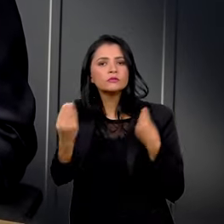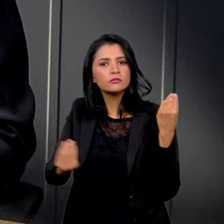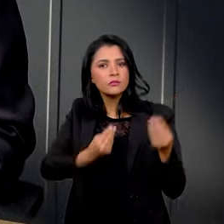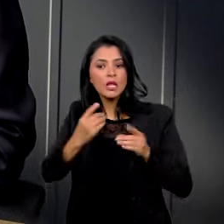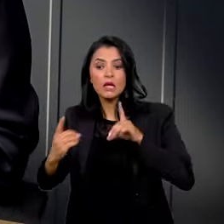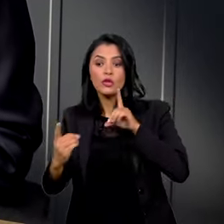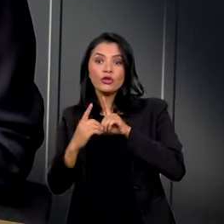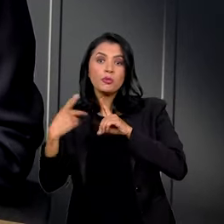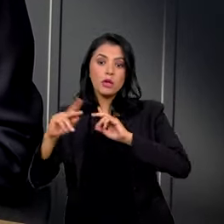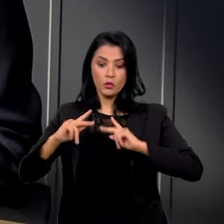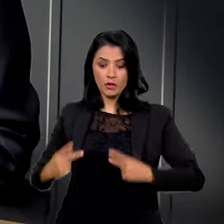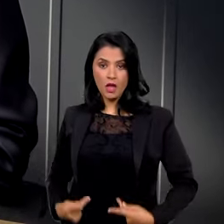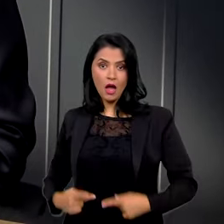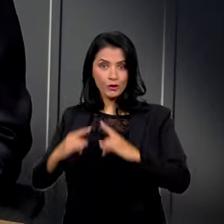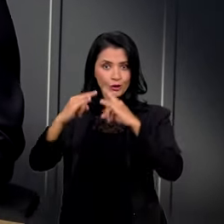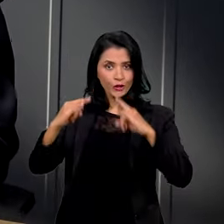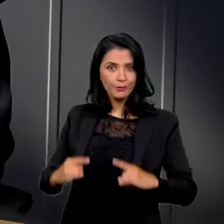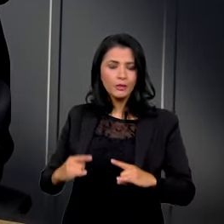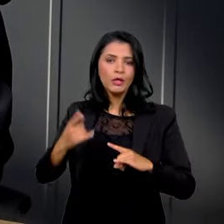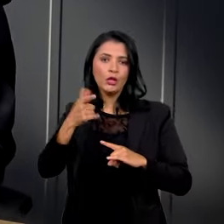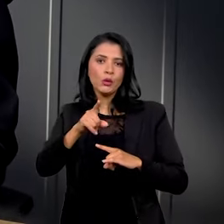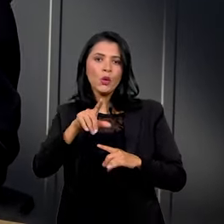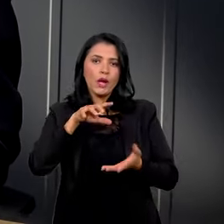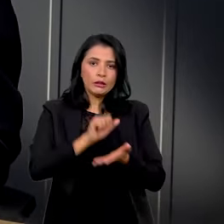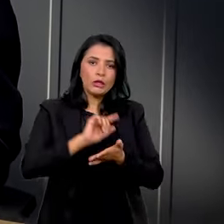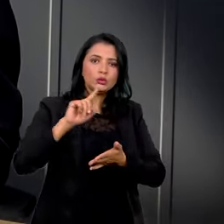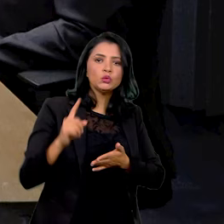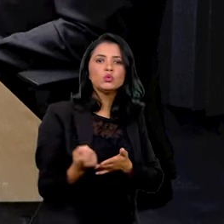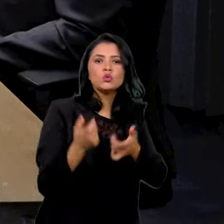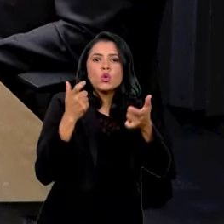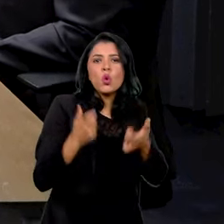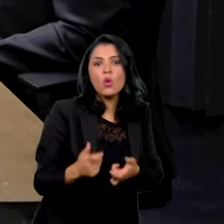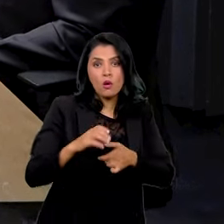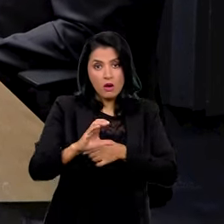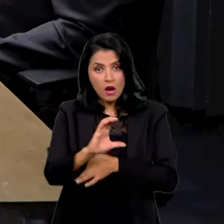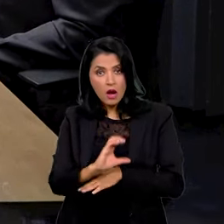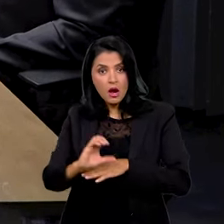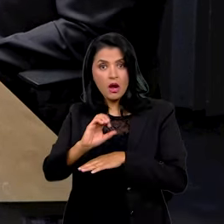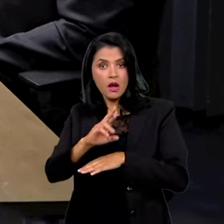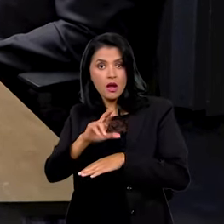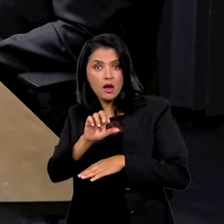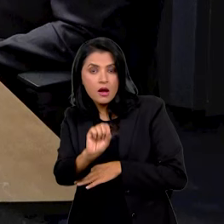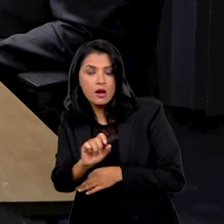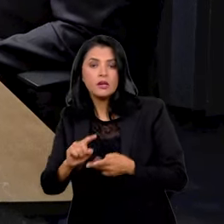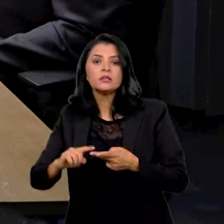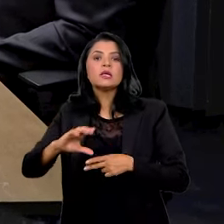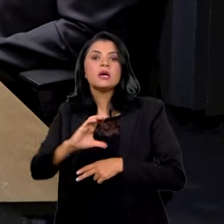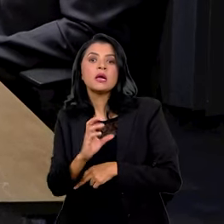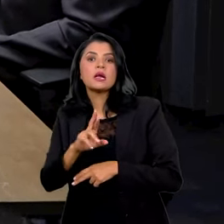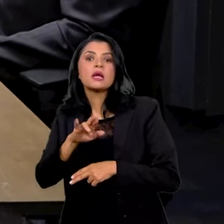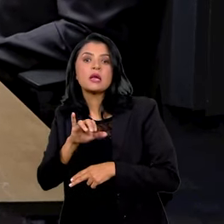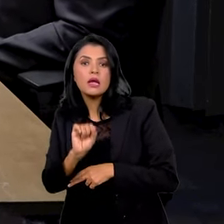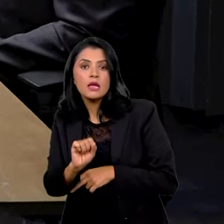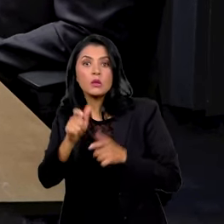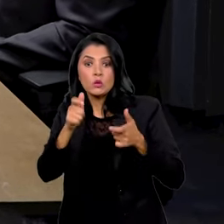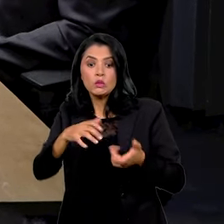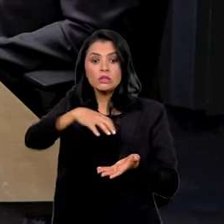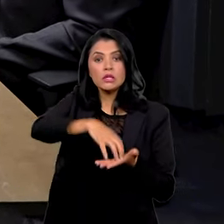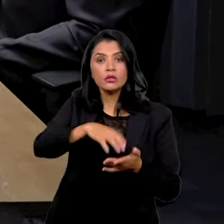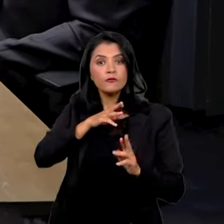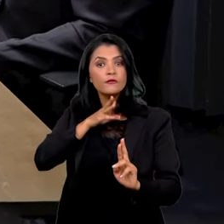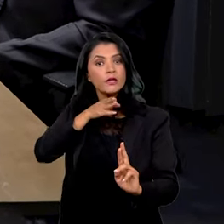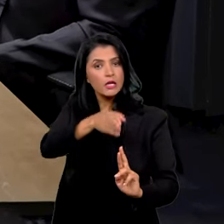a uma unidade de abrigo se é no cadastro único se é no Cras no creias né que são o centro de referência de assistência social